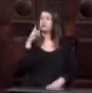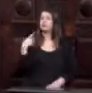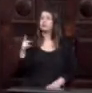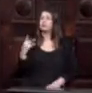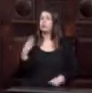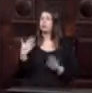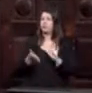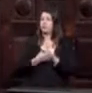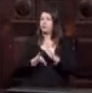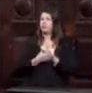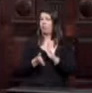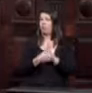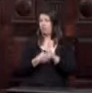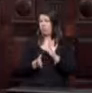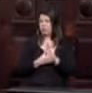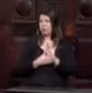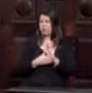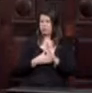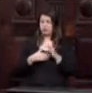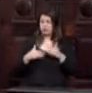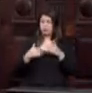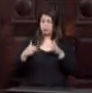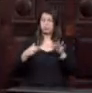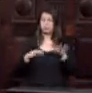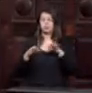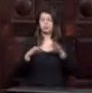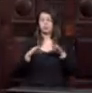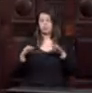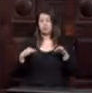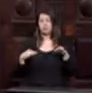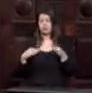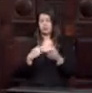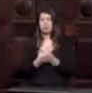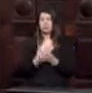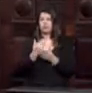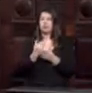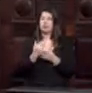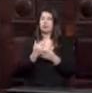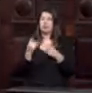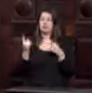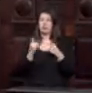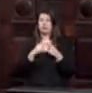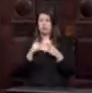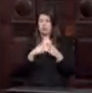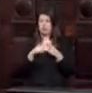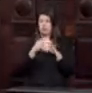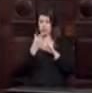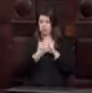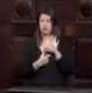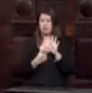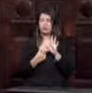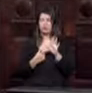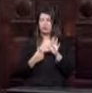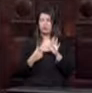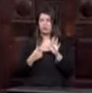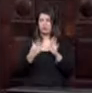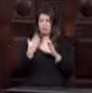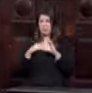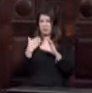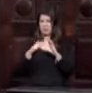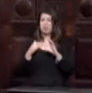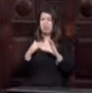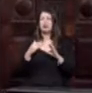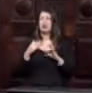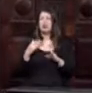no início dessa matéria, que está no primeiro texto da mensagem, a inflação